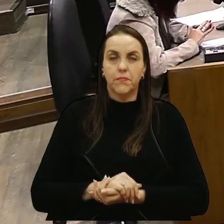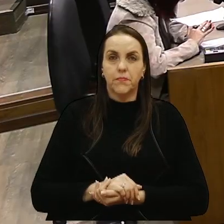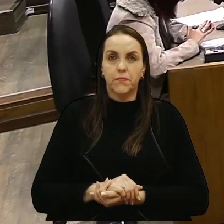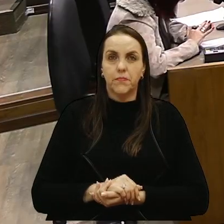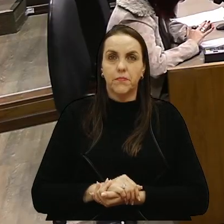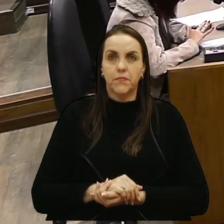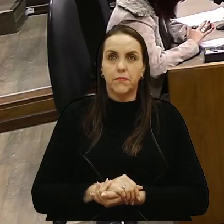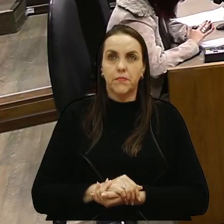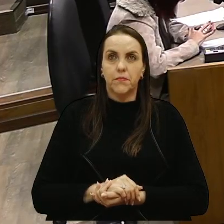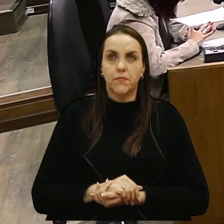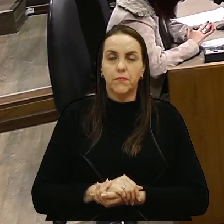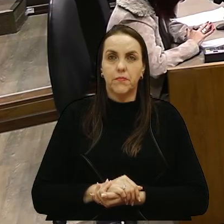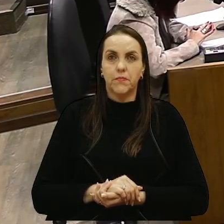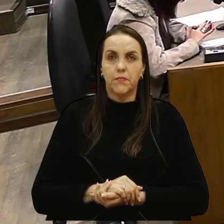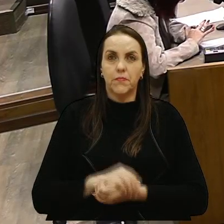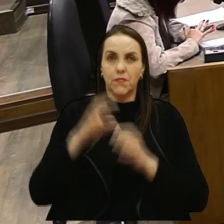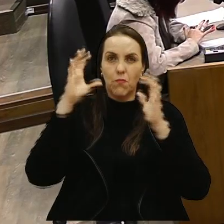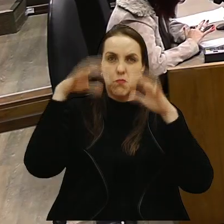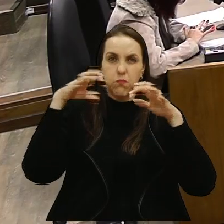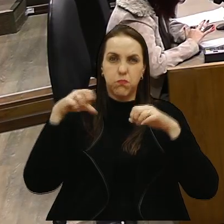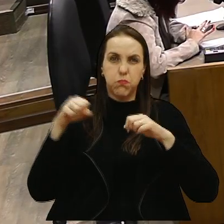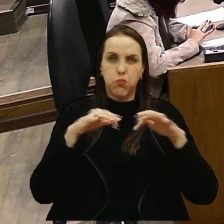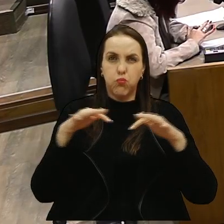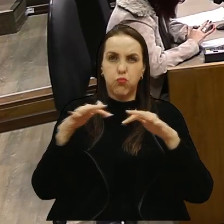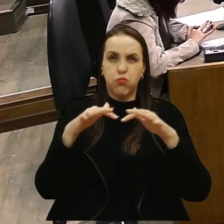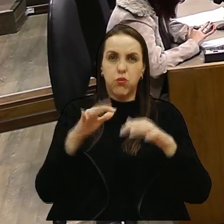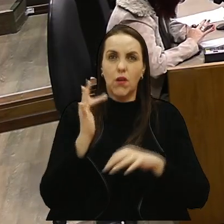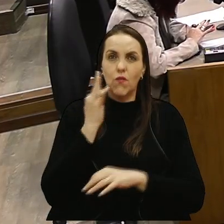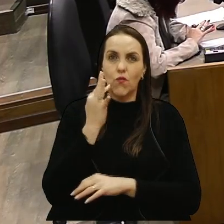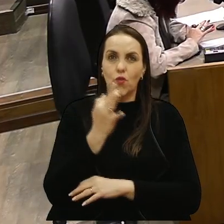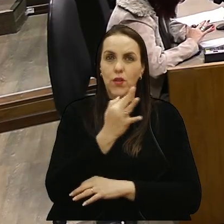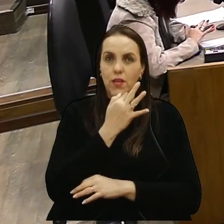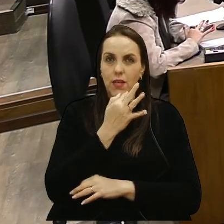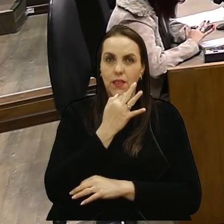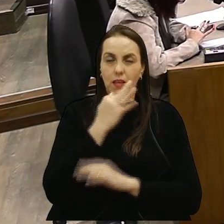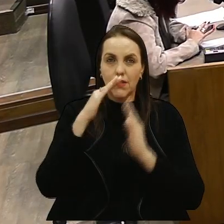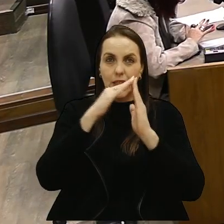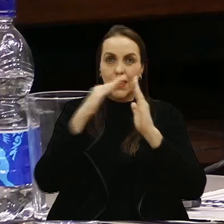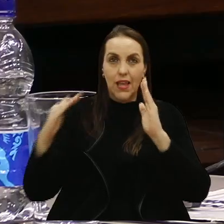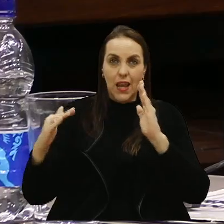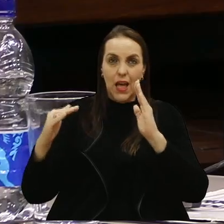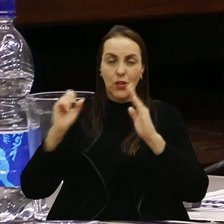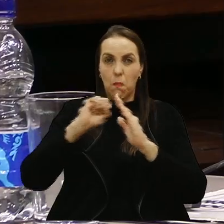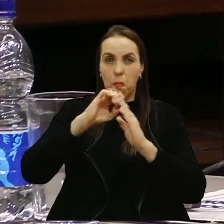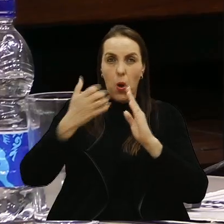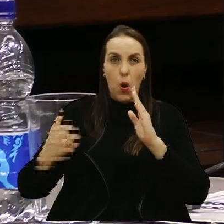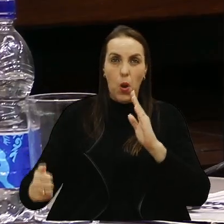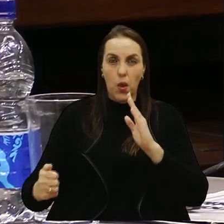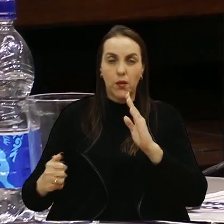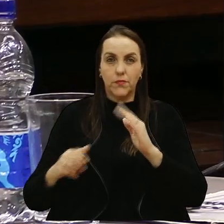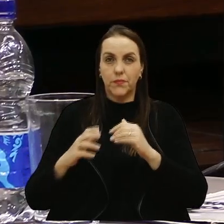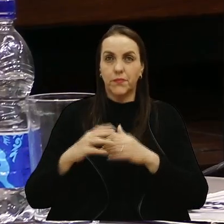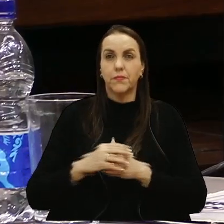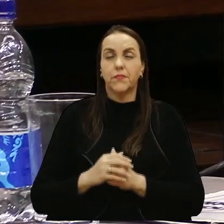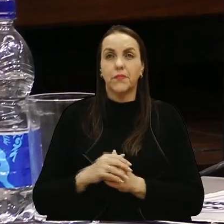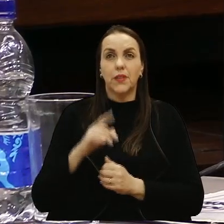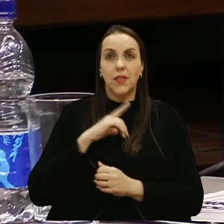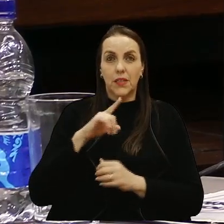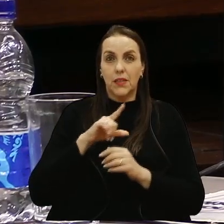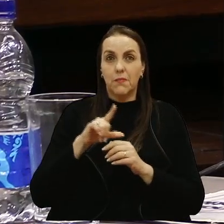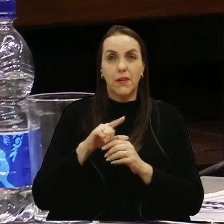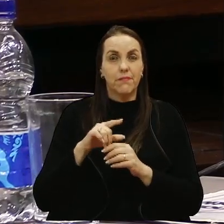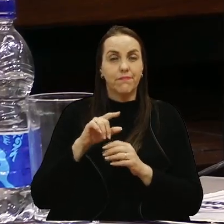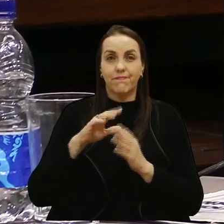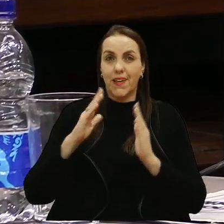uma tempestade em Forqueta, que destelhou a Assembleia de Deus, a igreja de lá, e também destelhou algumas